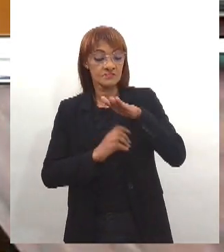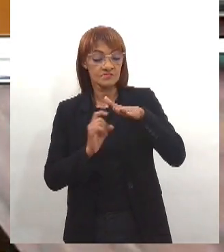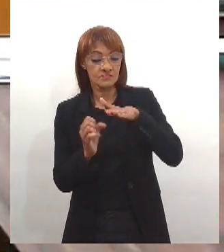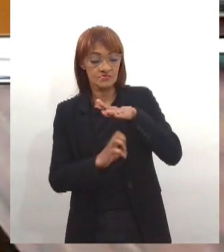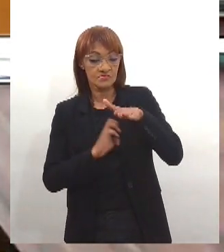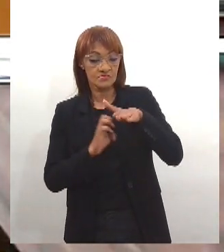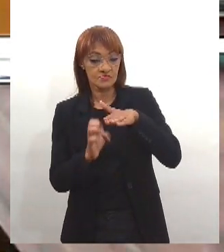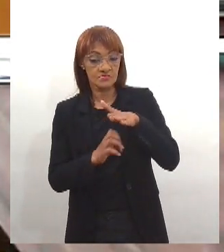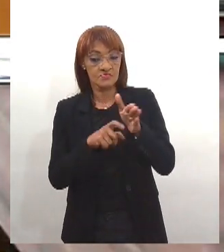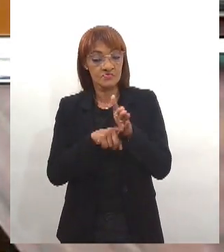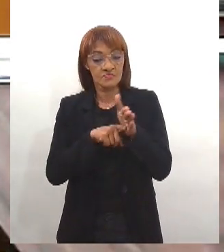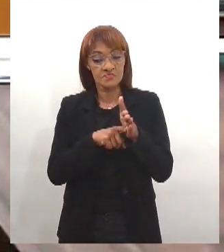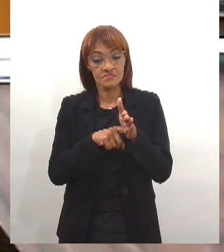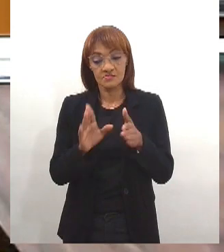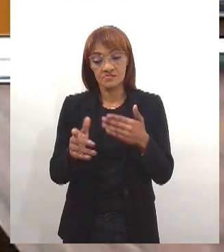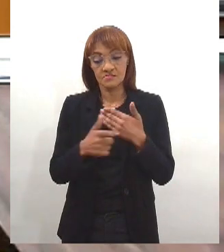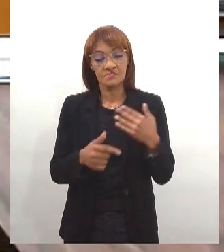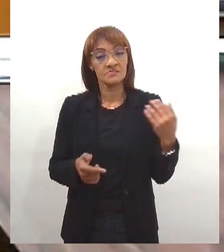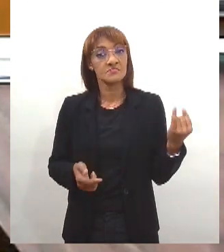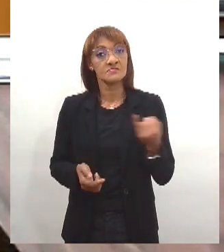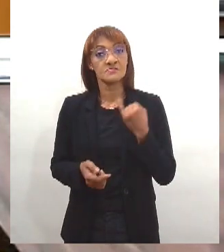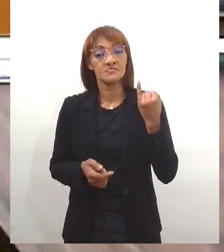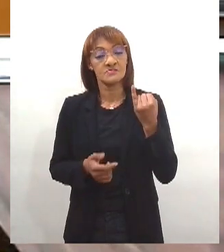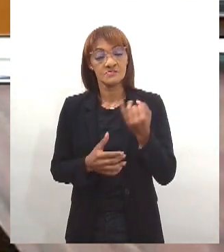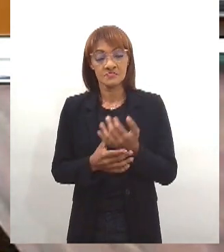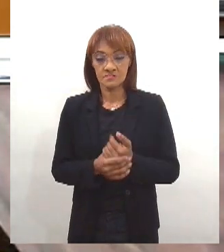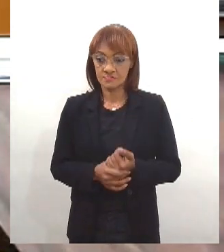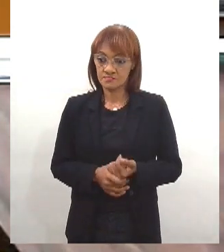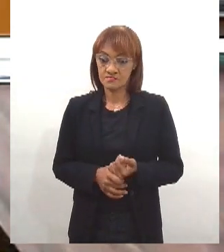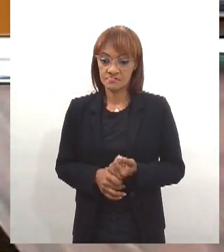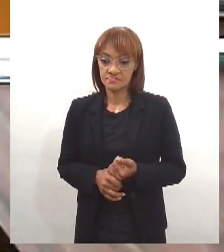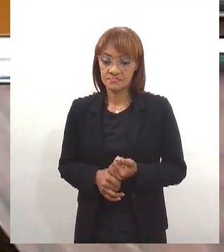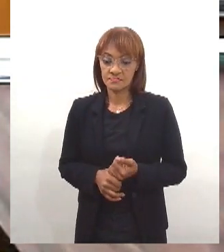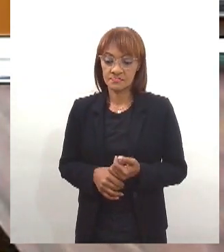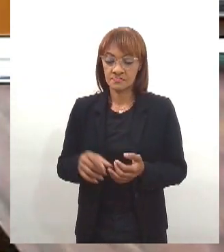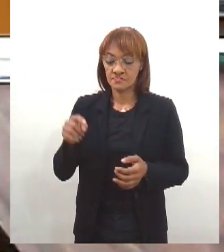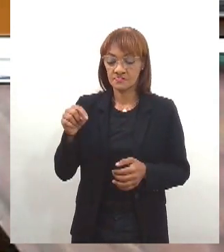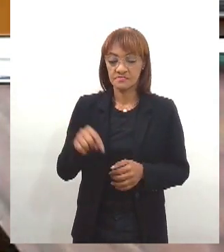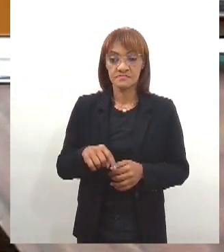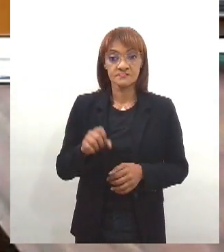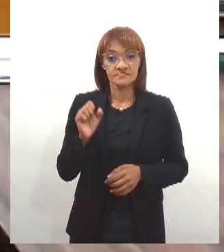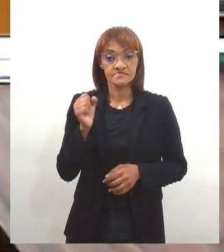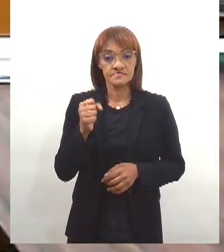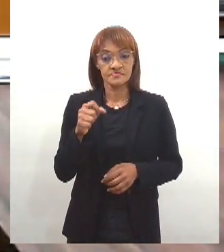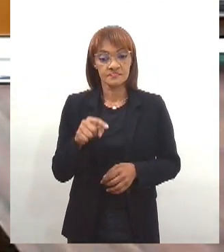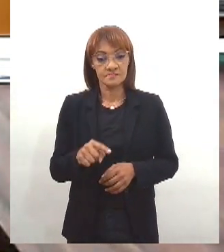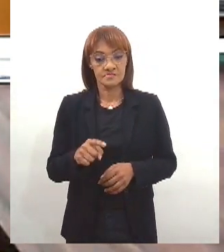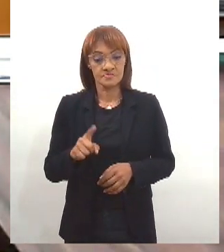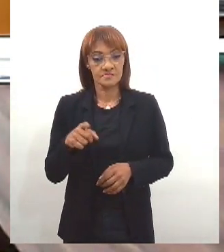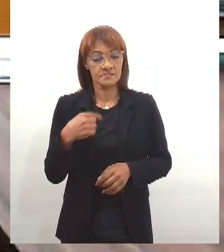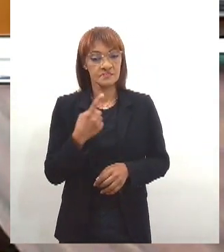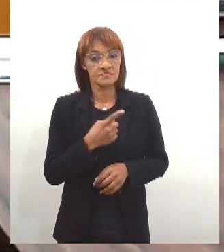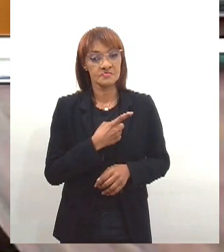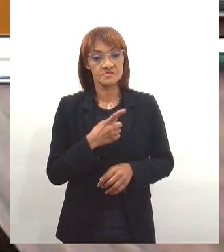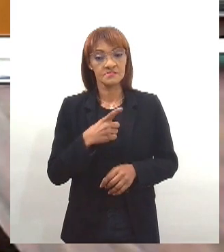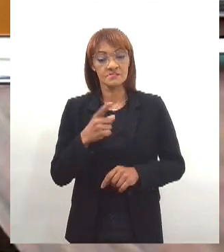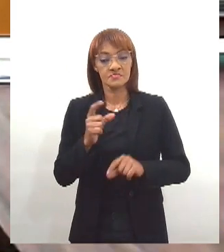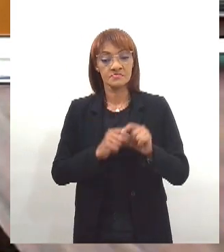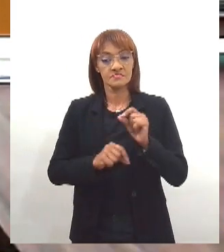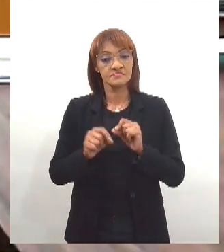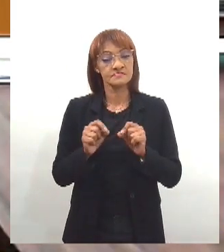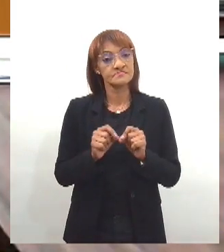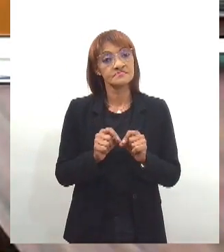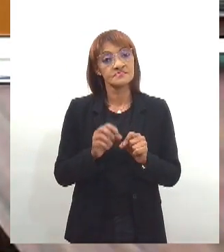nesse sentido. Aqui, no estado de Sergipe, né, nós temos a nossa unidade, que é a Embrapa Tabuleiros